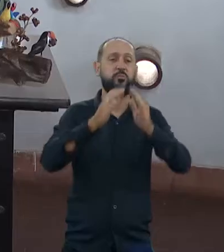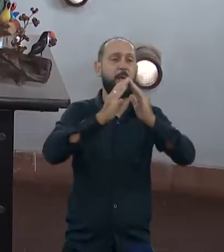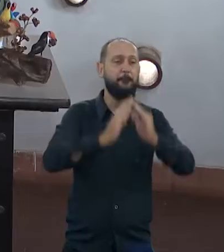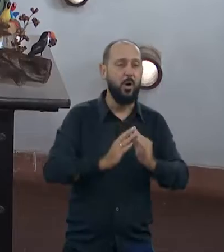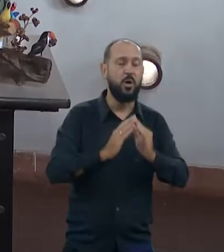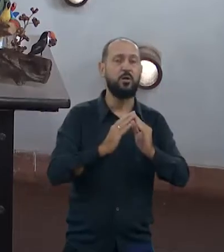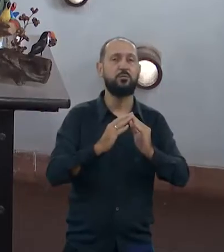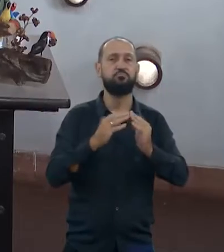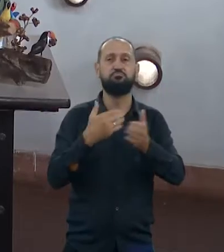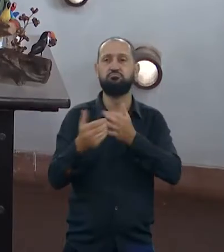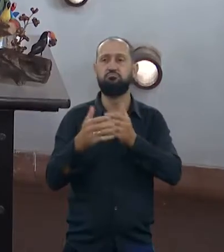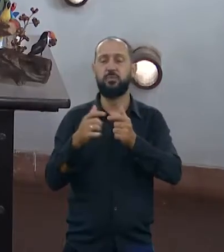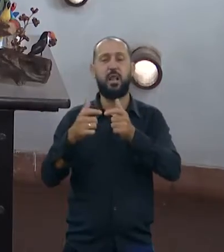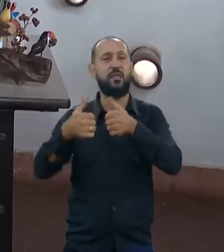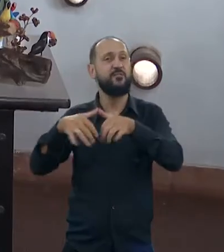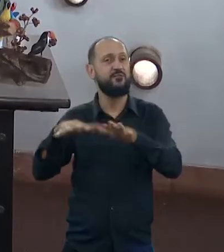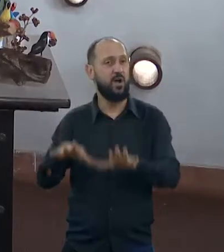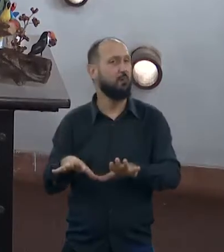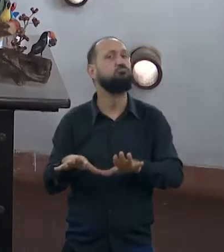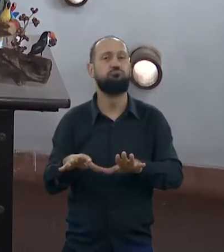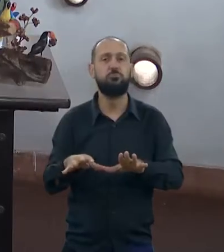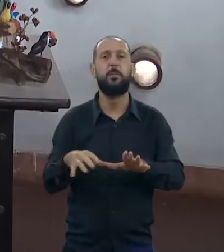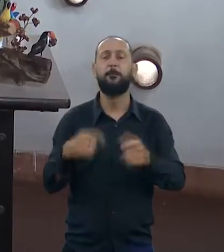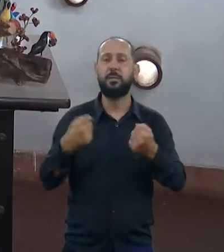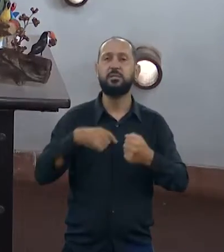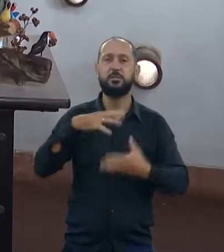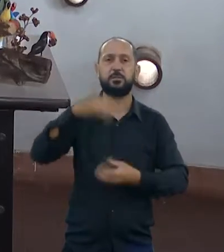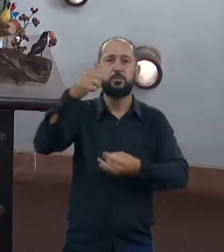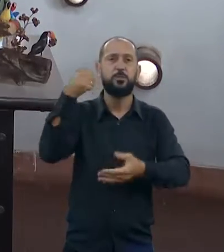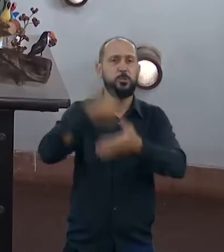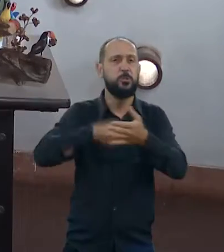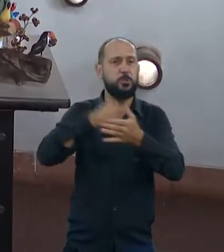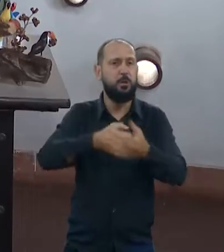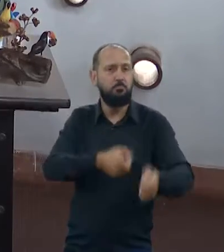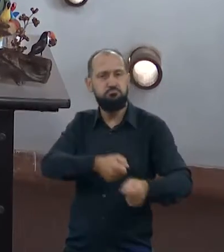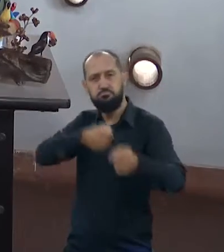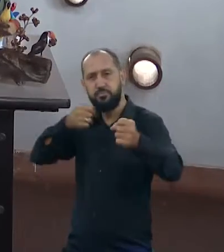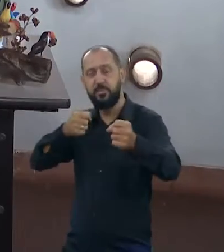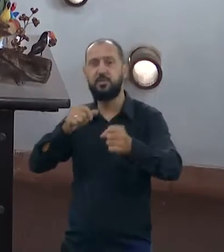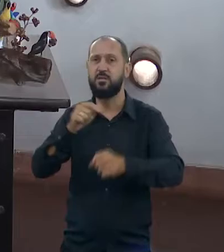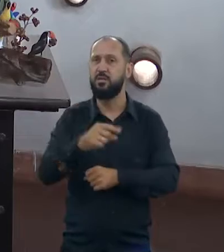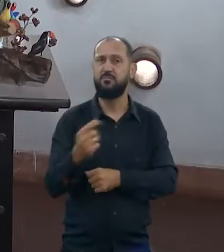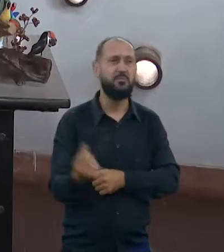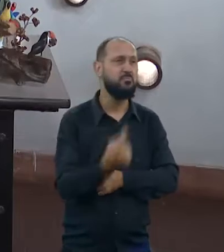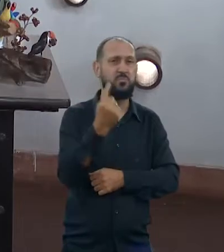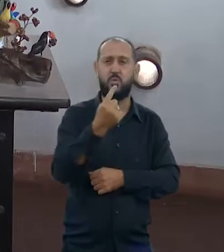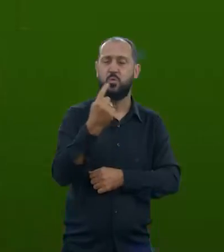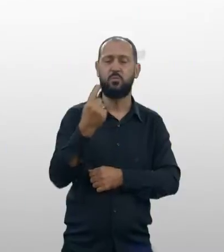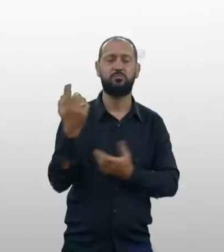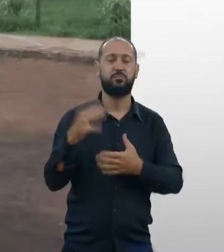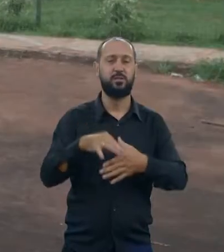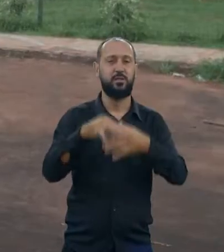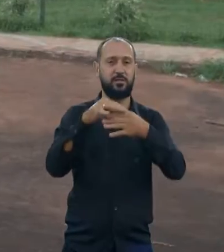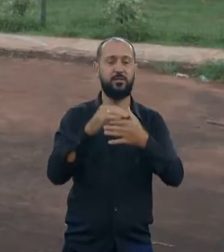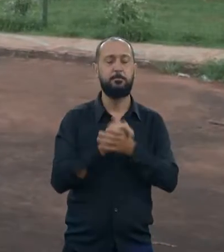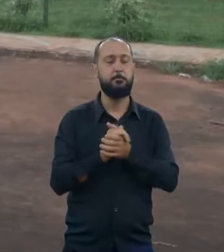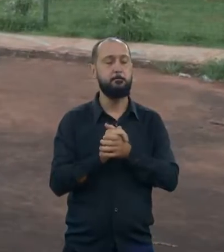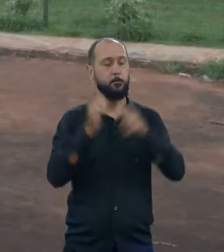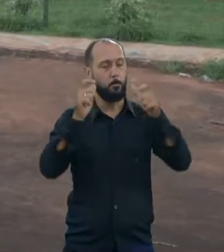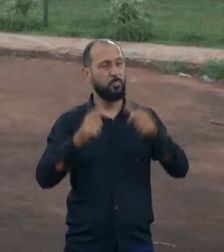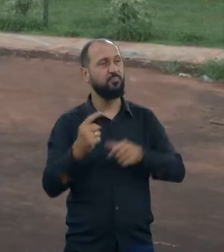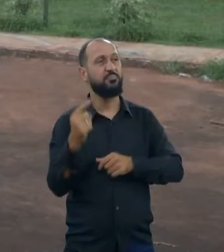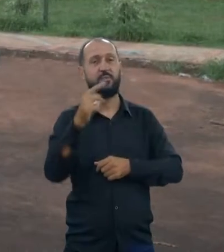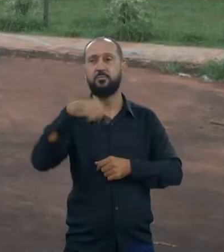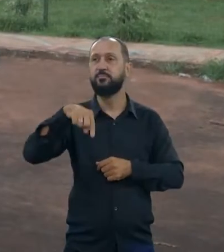moramos, seja onde nós vivemos. E a gente precisa ter esse espírito de guerreiro. E ele foi um grande guerreiro, um grande líder. Esse local